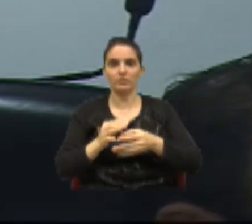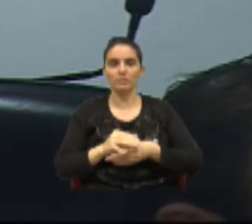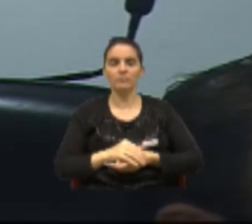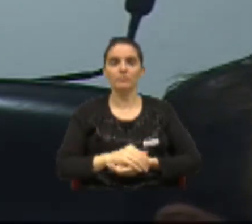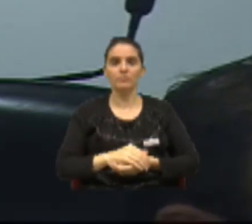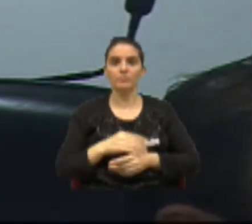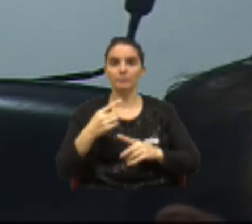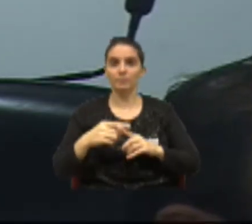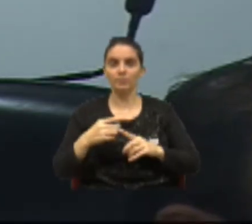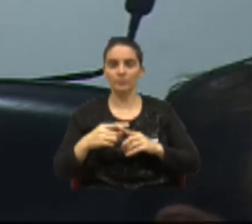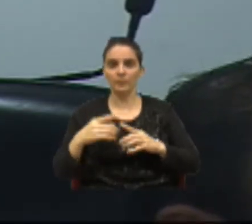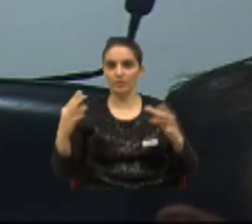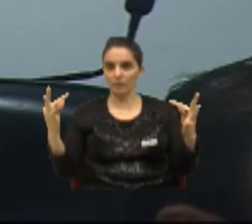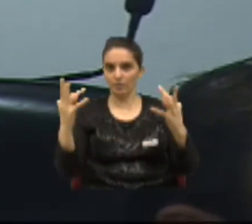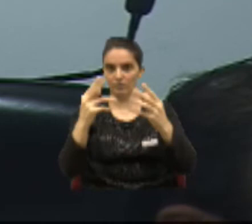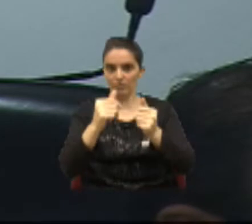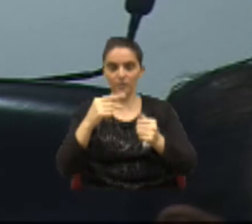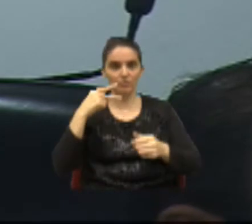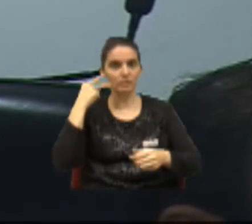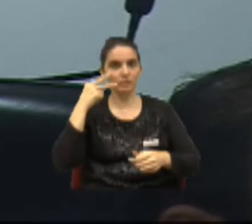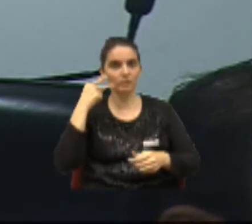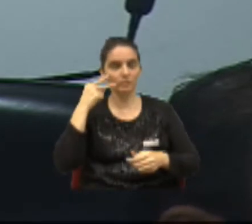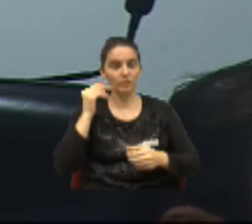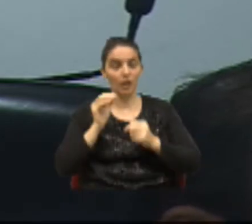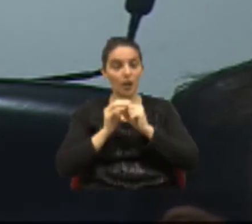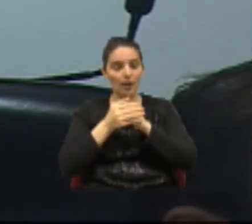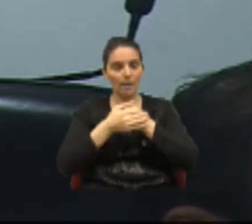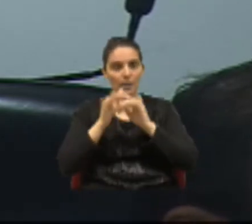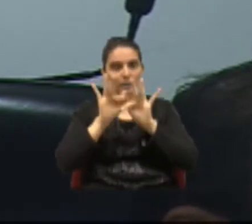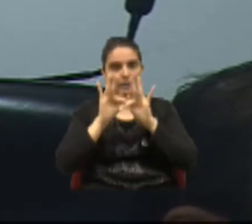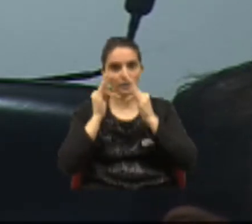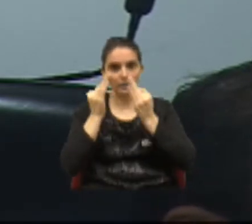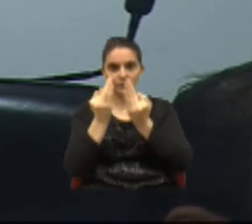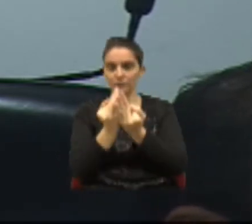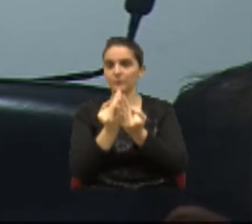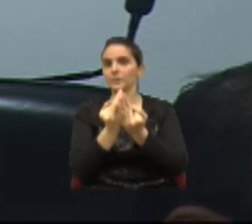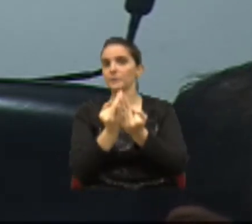Nós, todos os vereadores que defendemos a família,